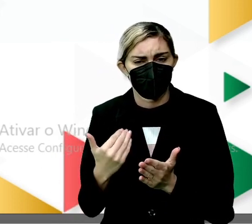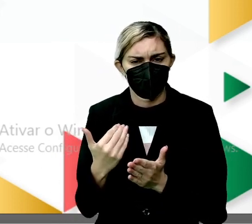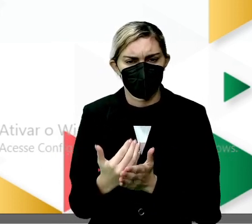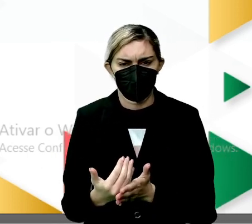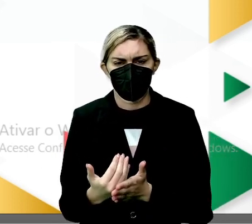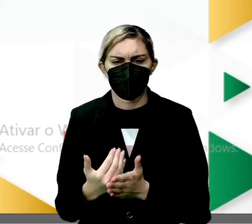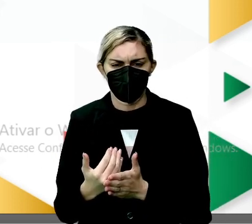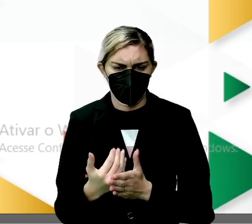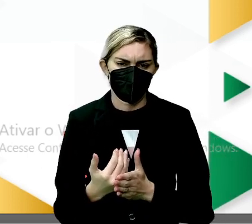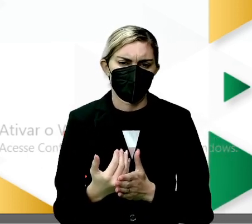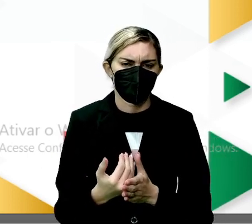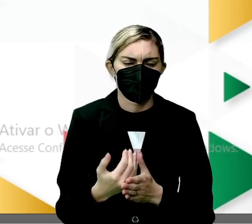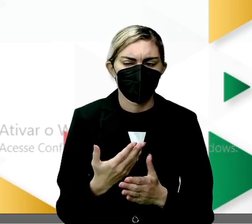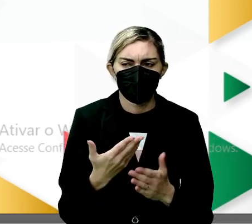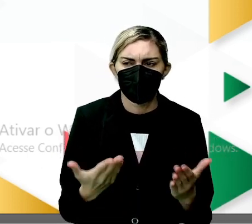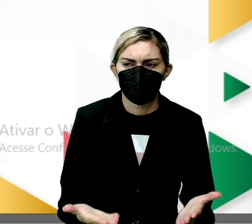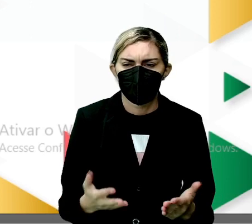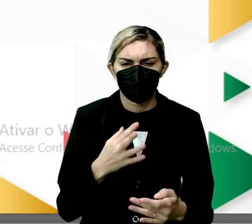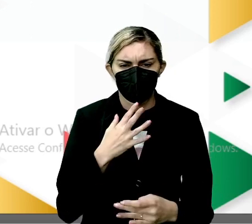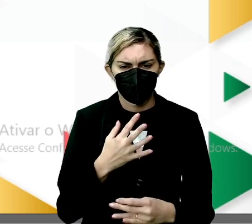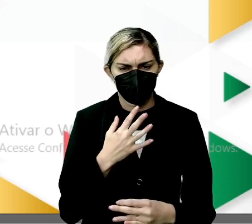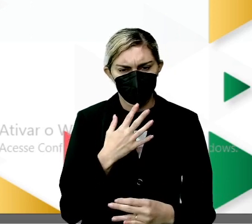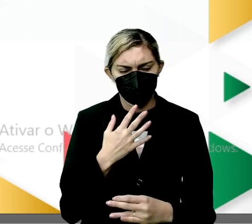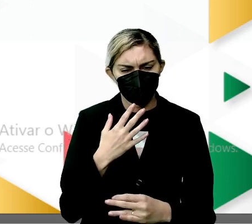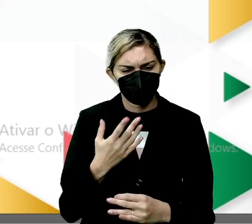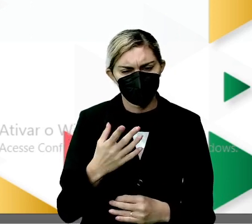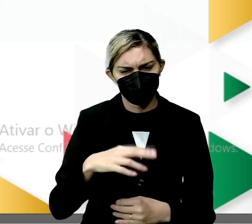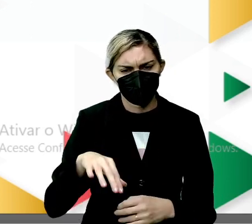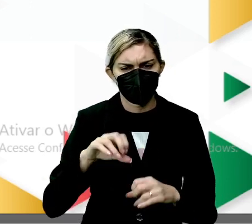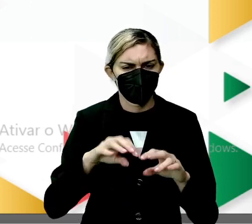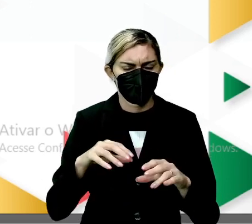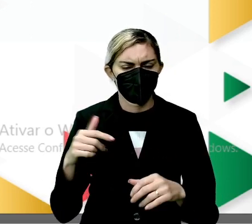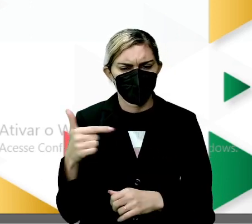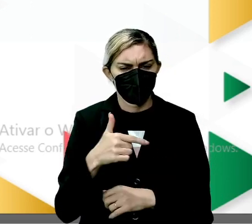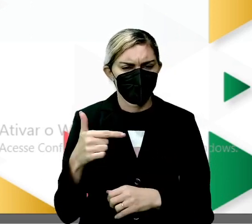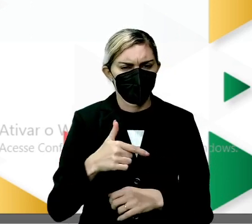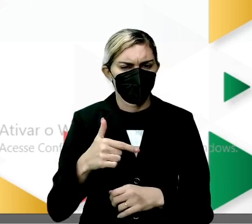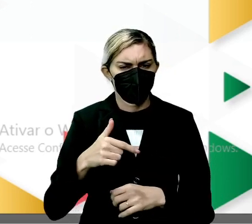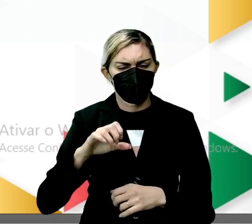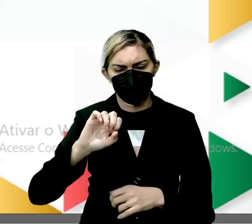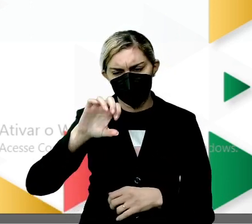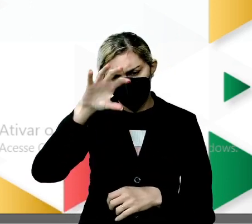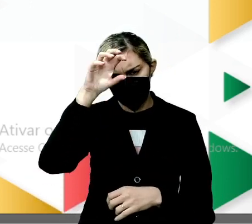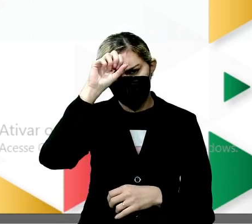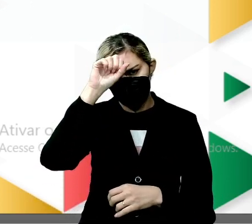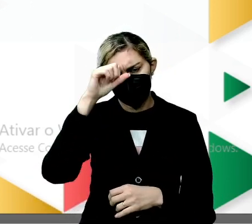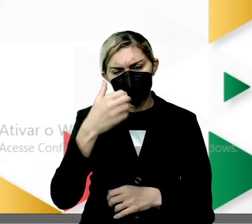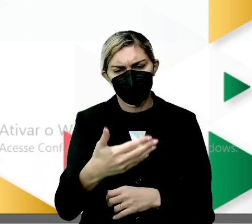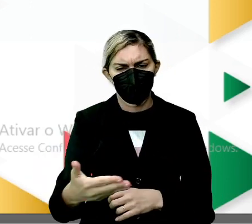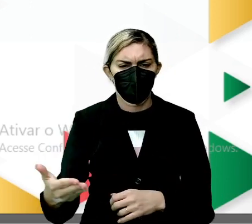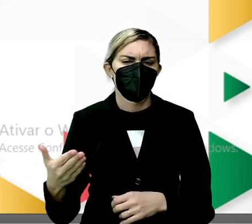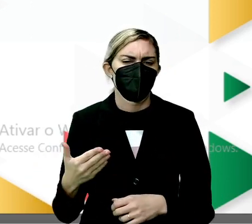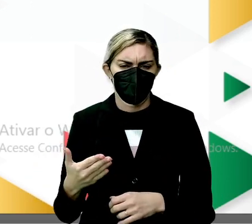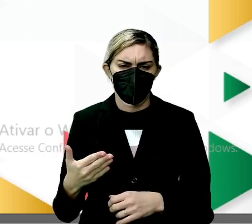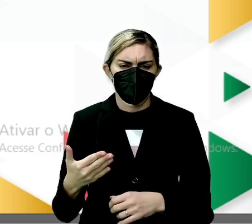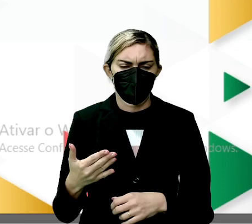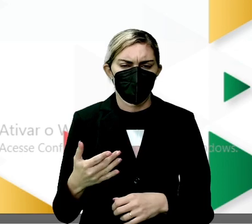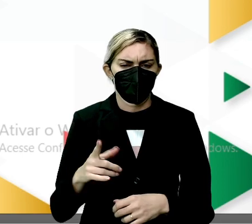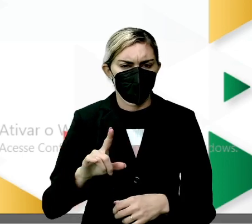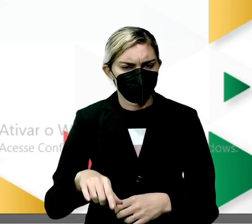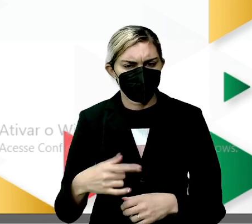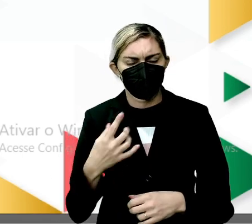enfoque religioso. Então, conhecer o Evangelho segundo o Espiritismo, o Evangelho segundo o